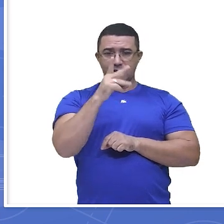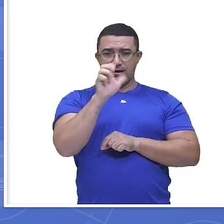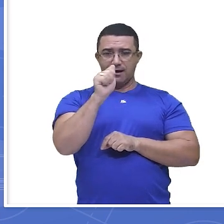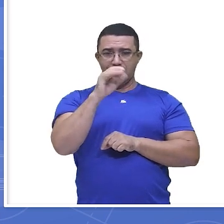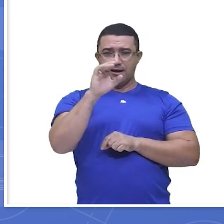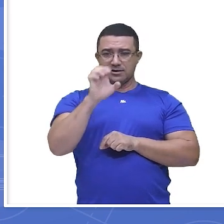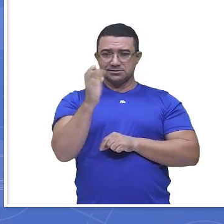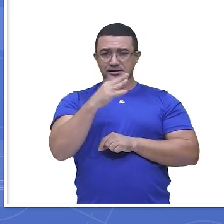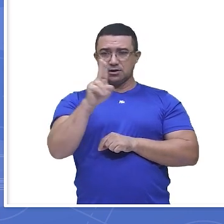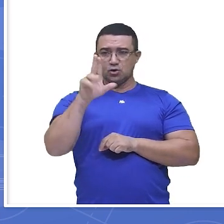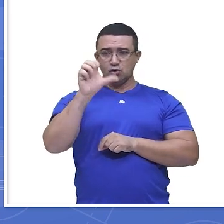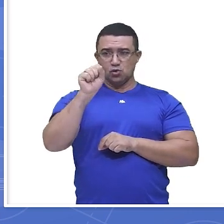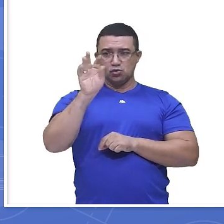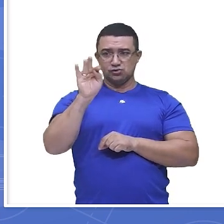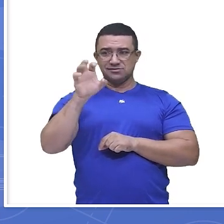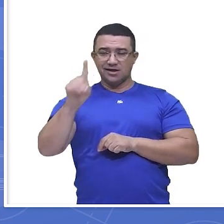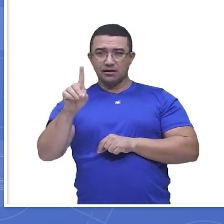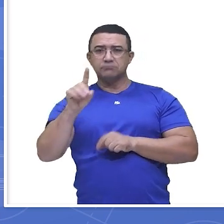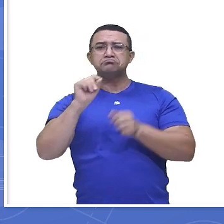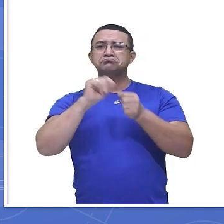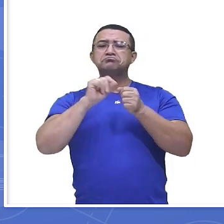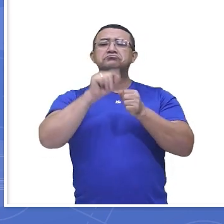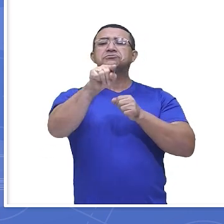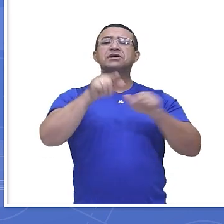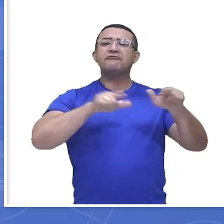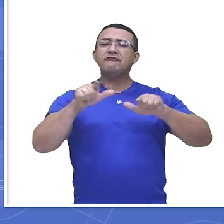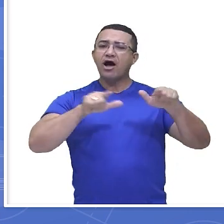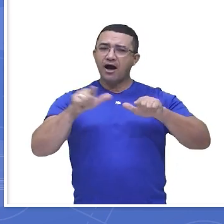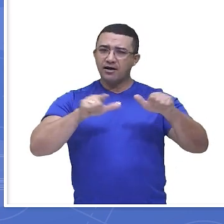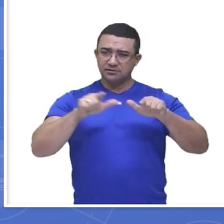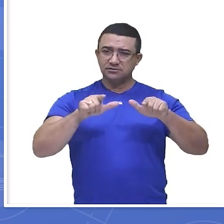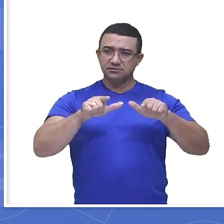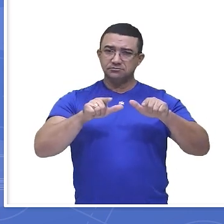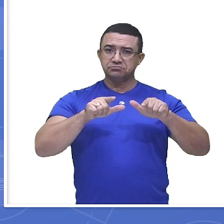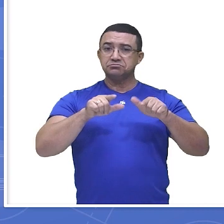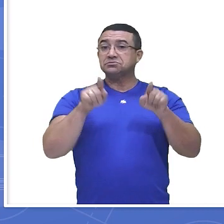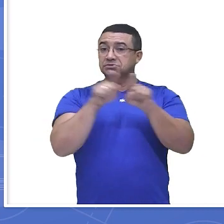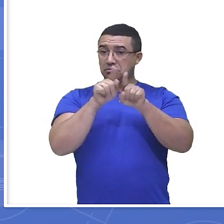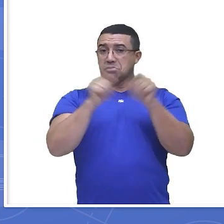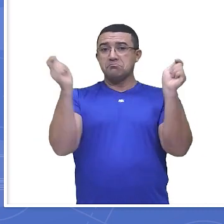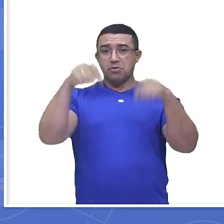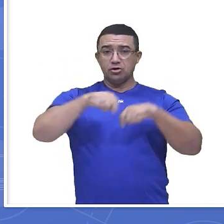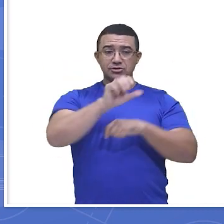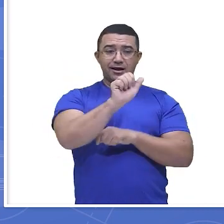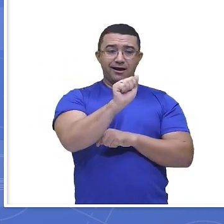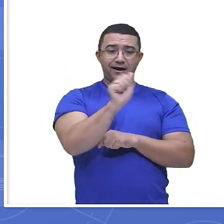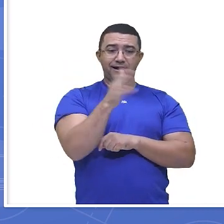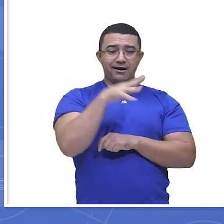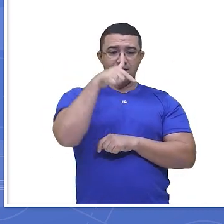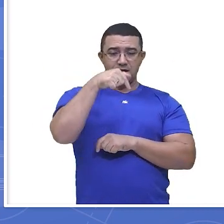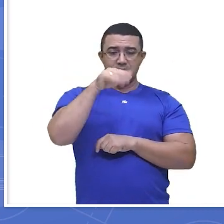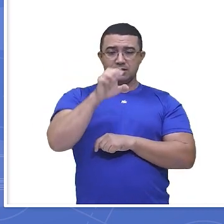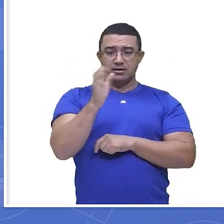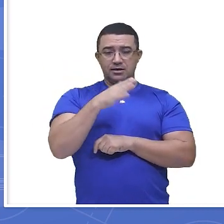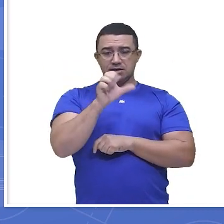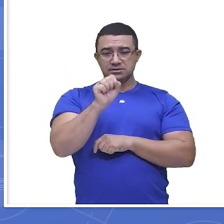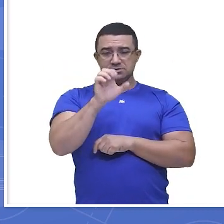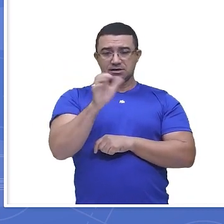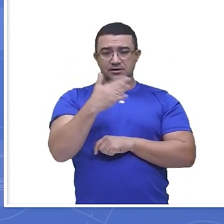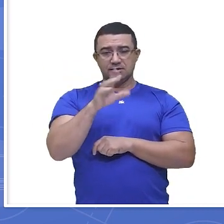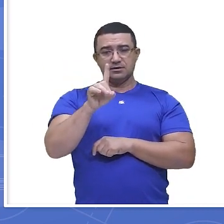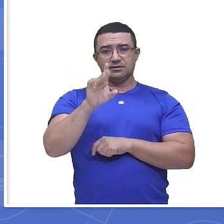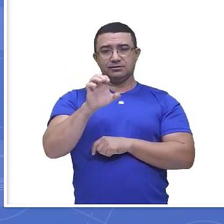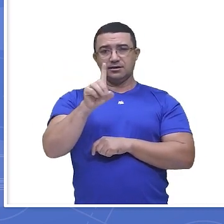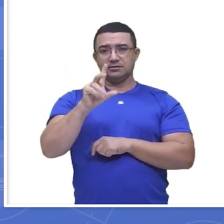Se o discurso é formal, o que hace usted? A que se dedica usted? A que se dedica usted? Ok? Se for